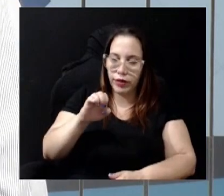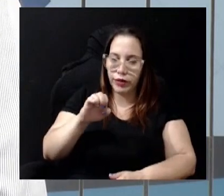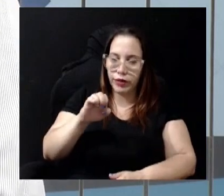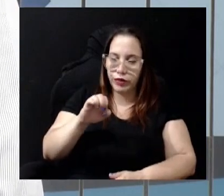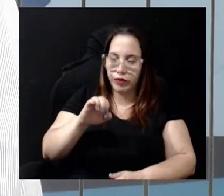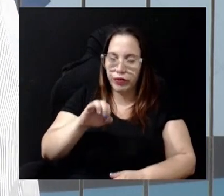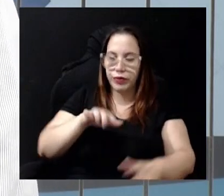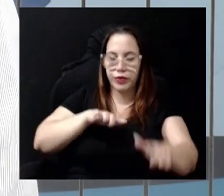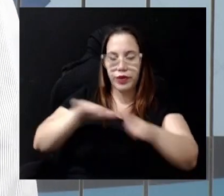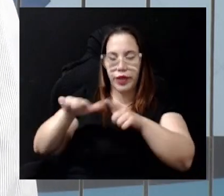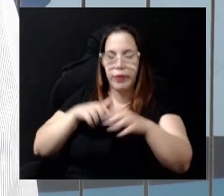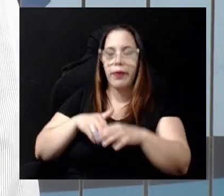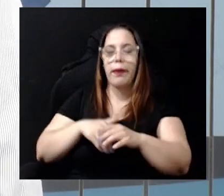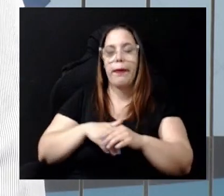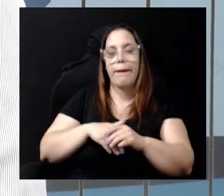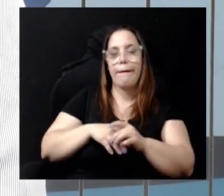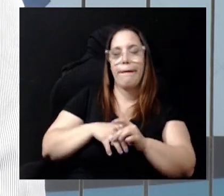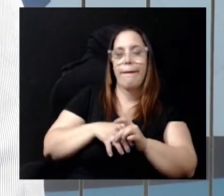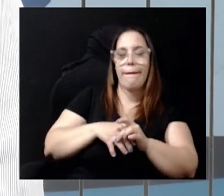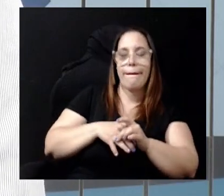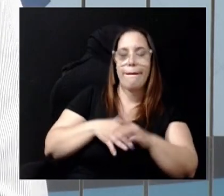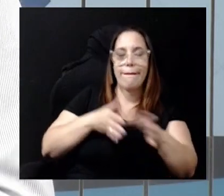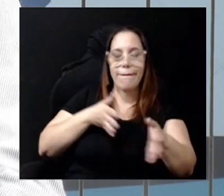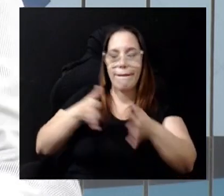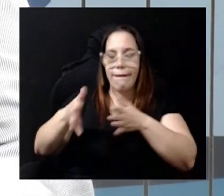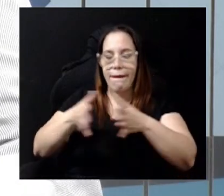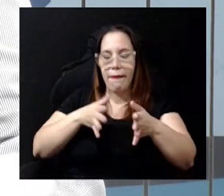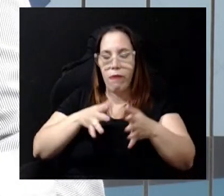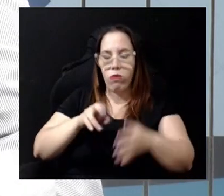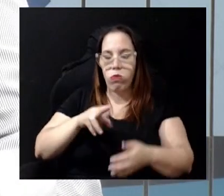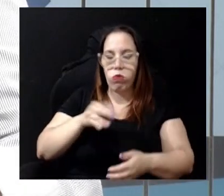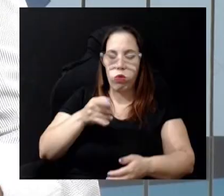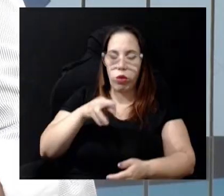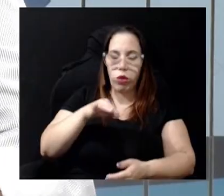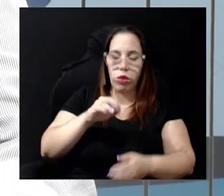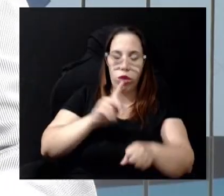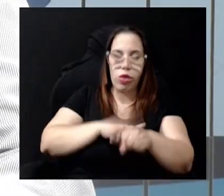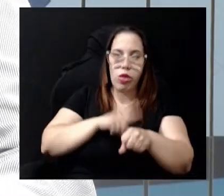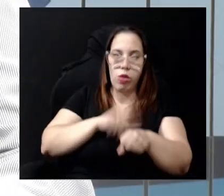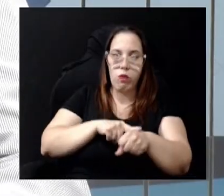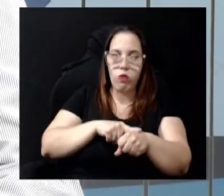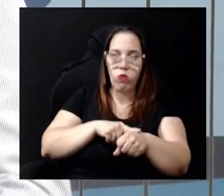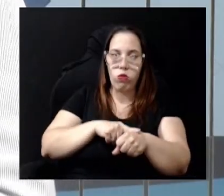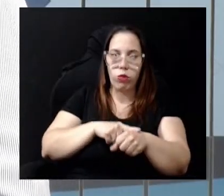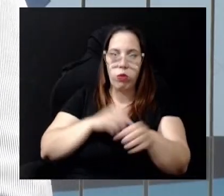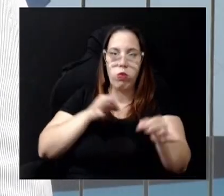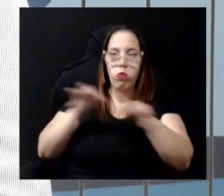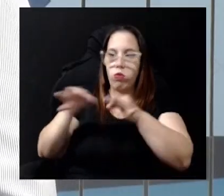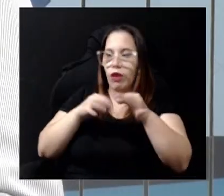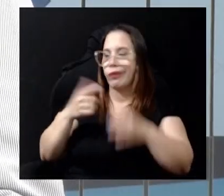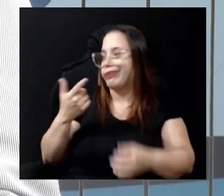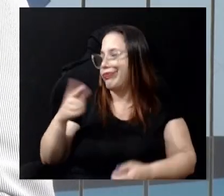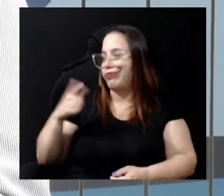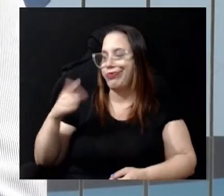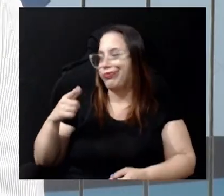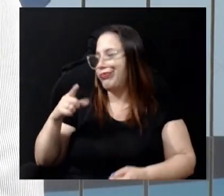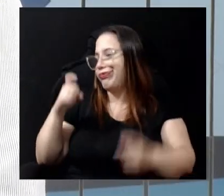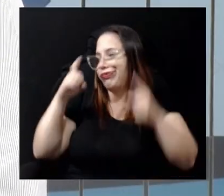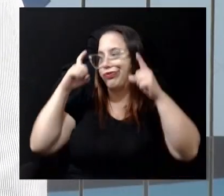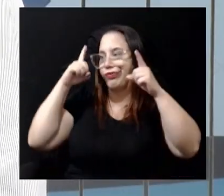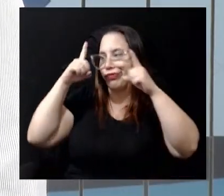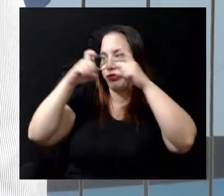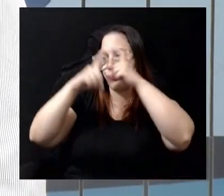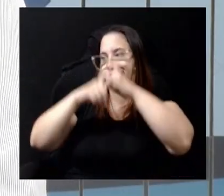essas assimetrias de horário. Agora, de maneira planejada, não haveria dificuldade. De sopetão, isso